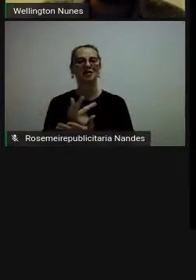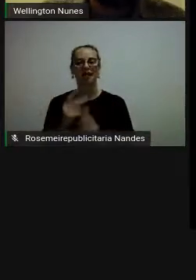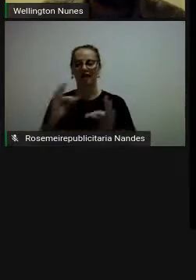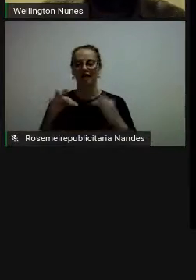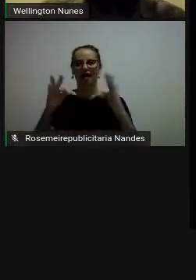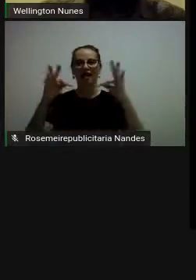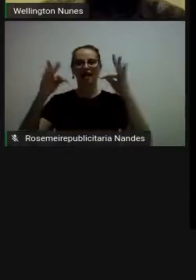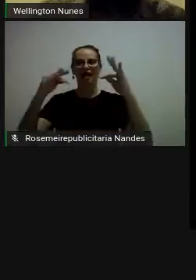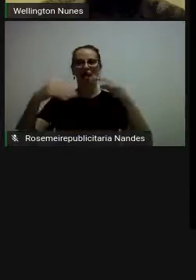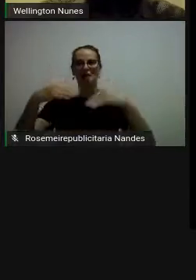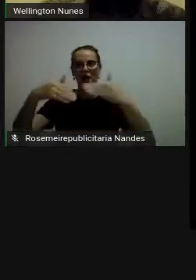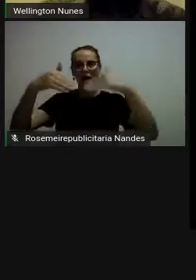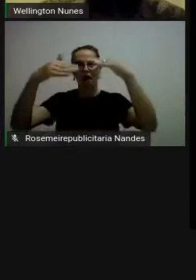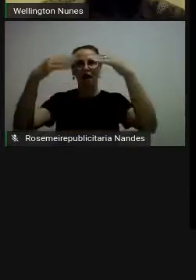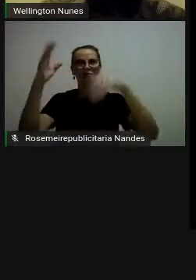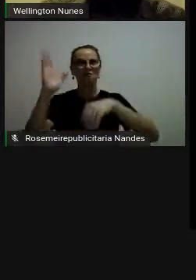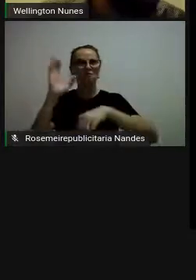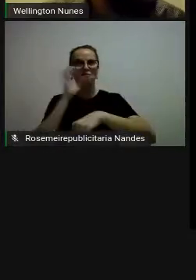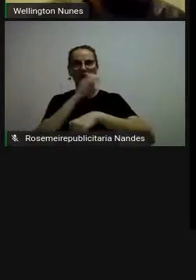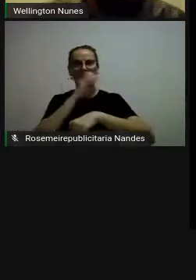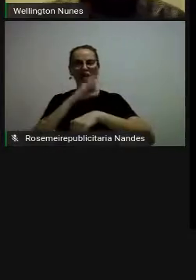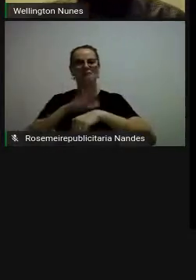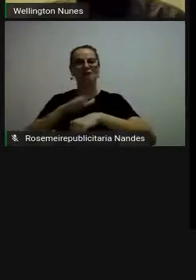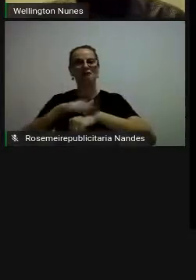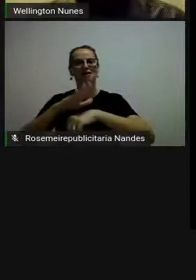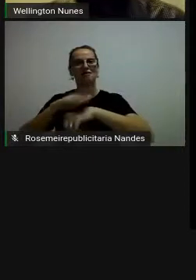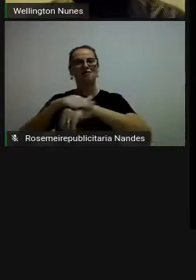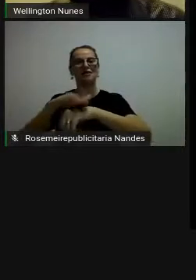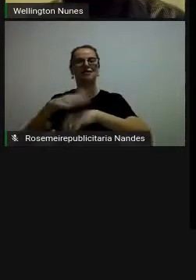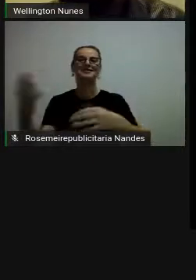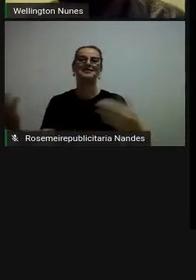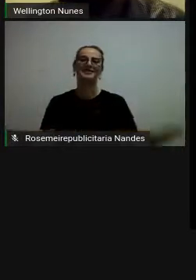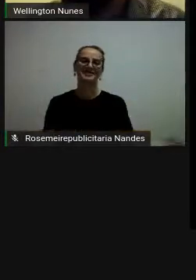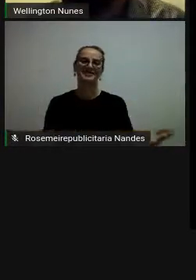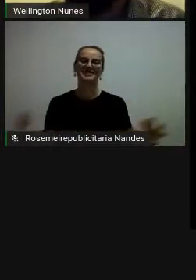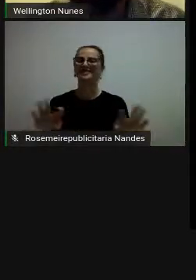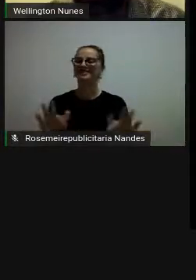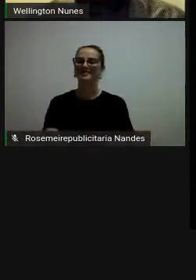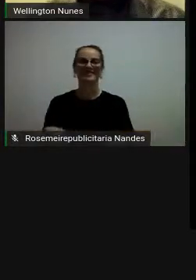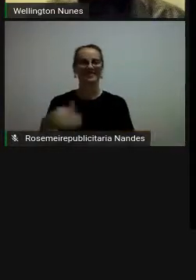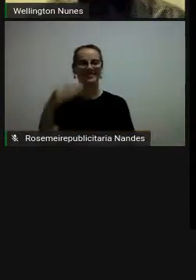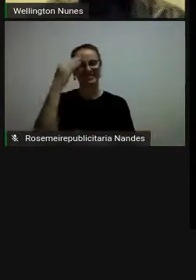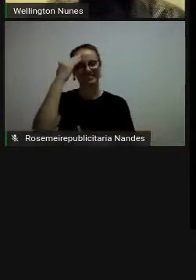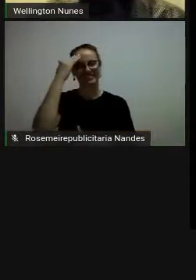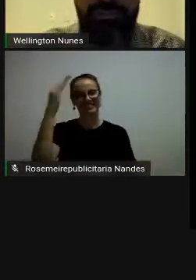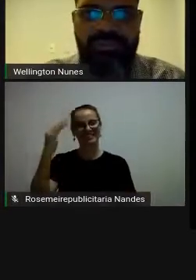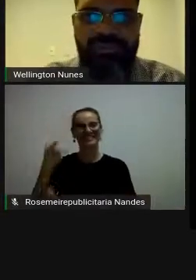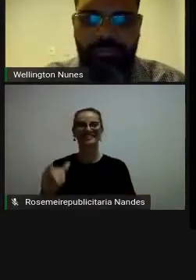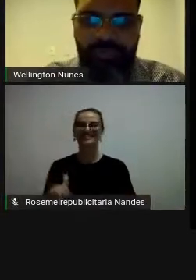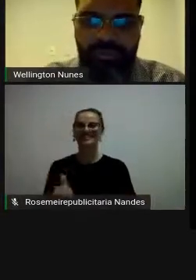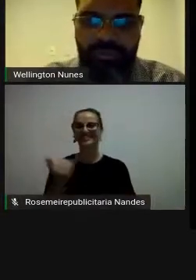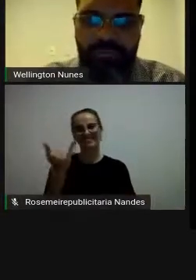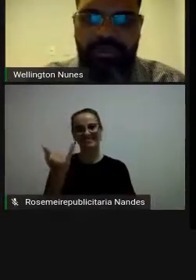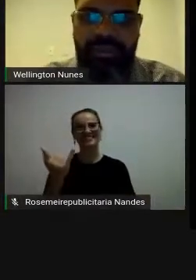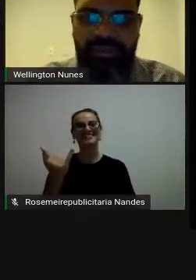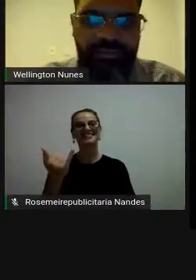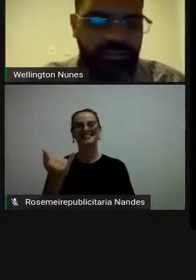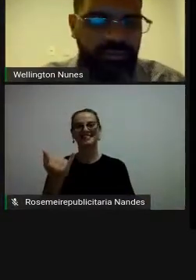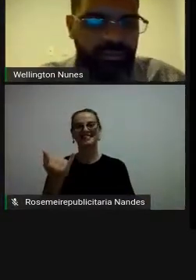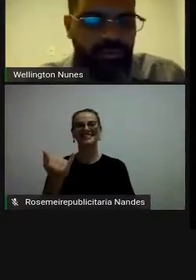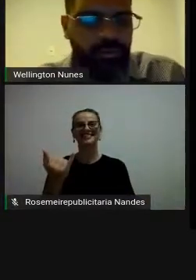vez mais. E é isso. Agradeço a oportunidade e me coloco à disposição